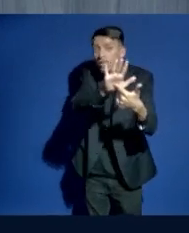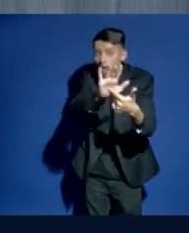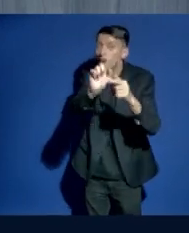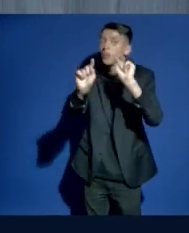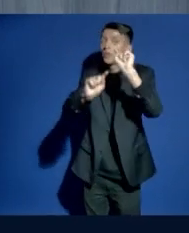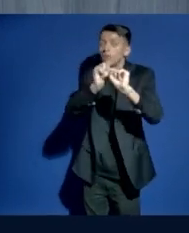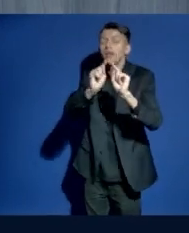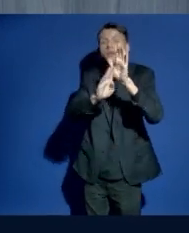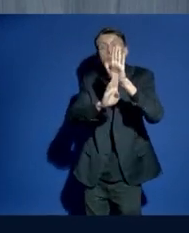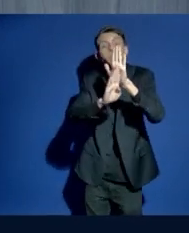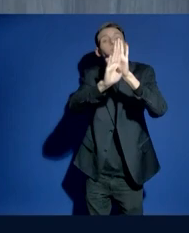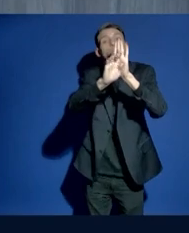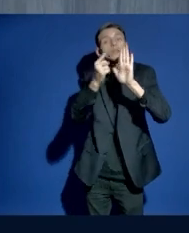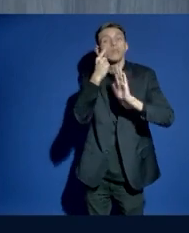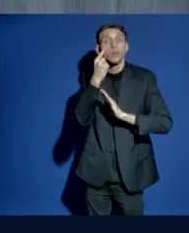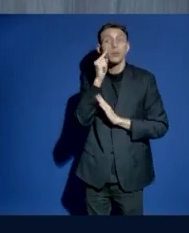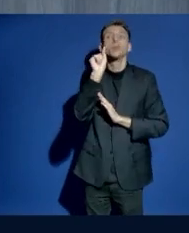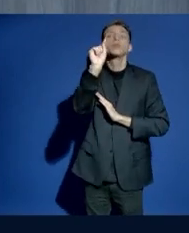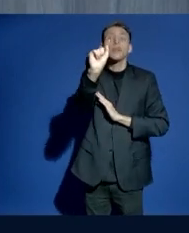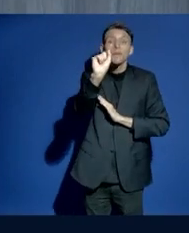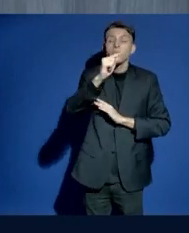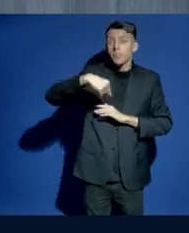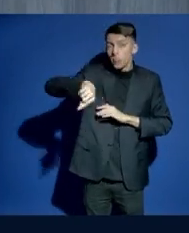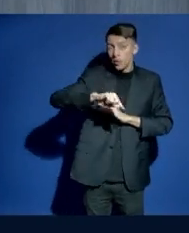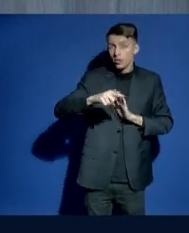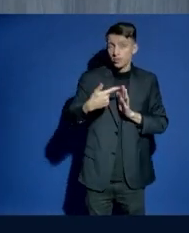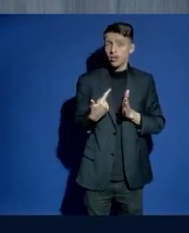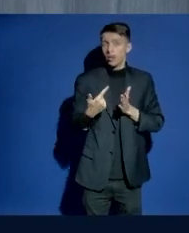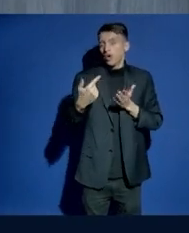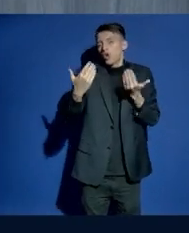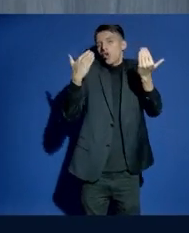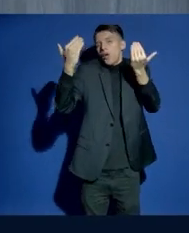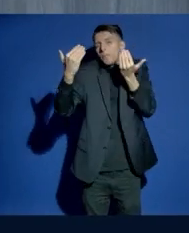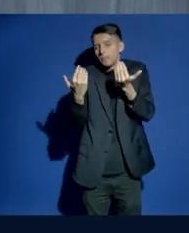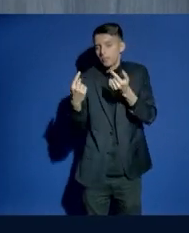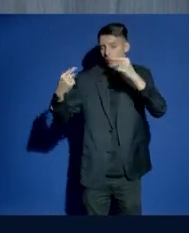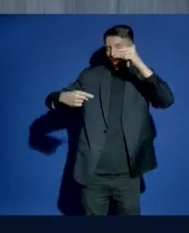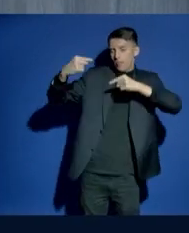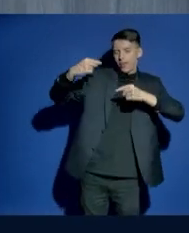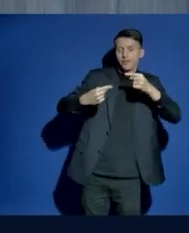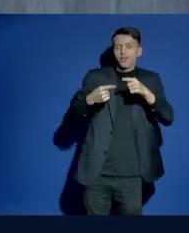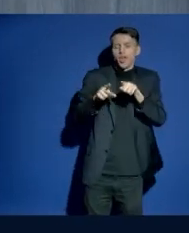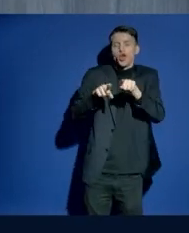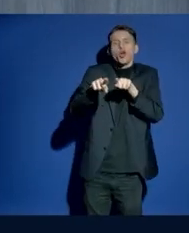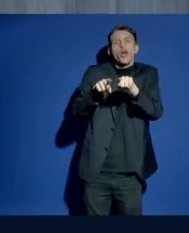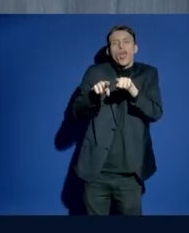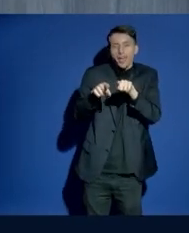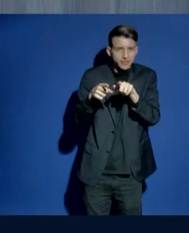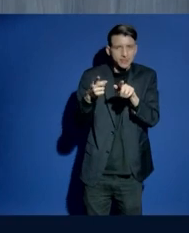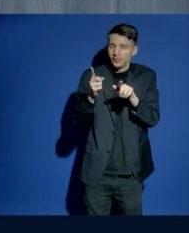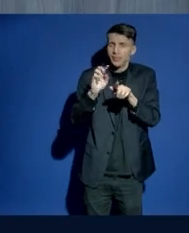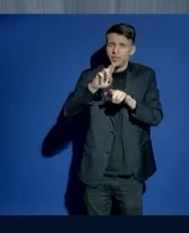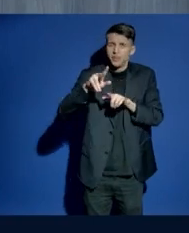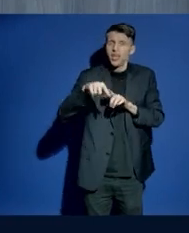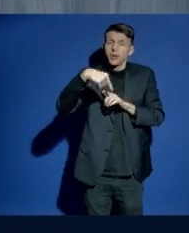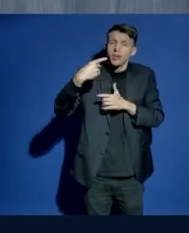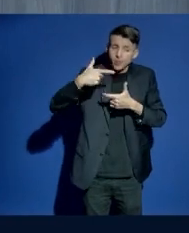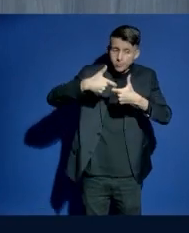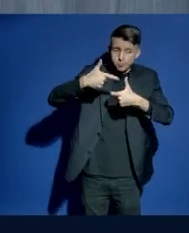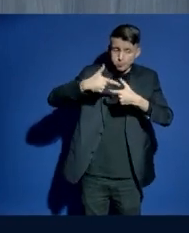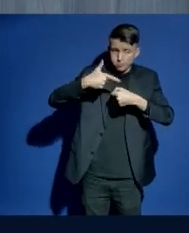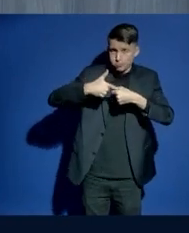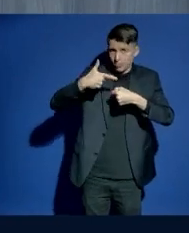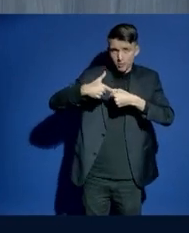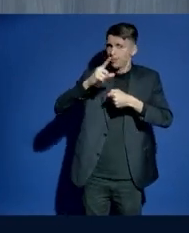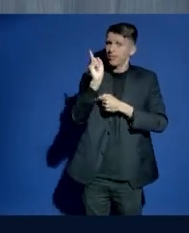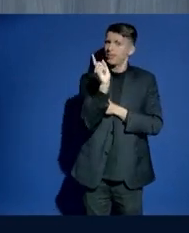eu acho que ele tá dando sucesso em demonstrar é que a gente não é um combustível que compete com disco da gasolina a gente é uma solução ambiental a gente é uma solução que evita